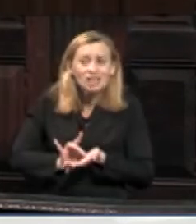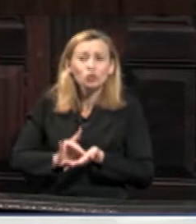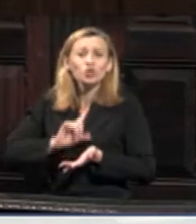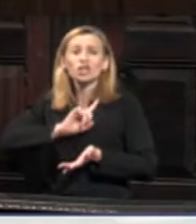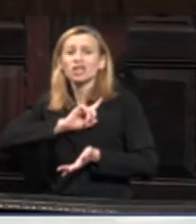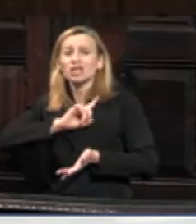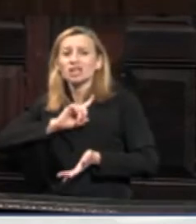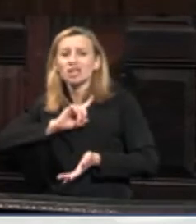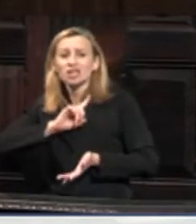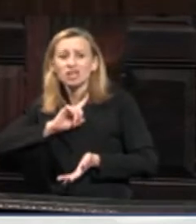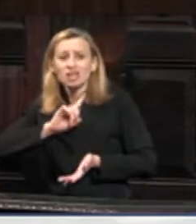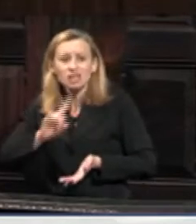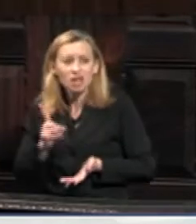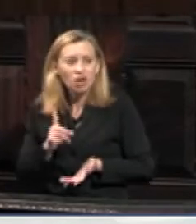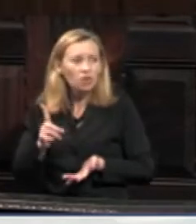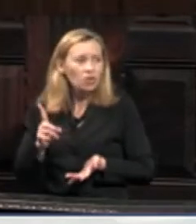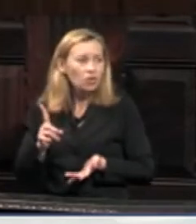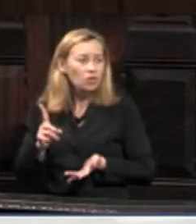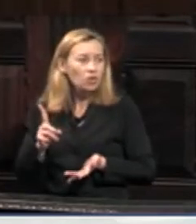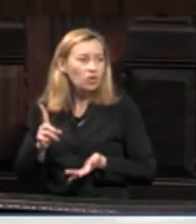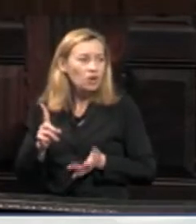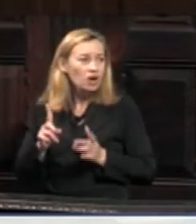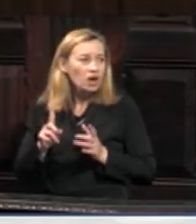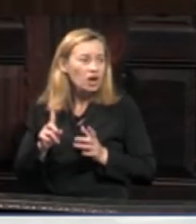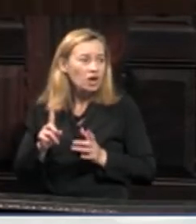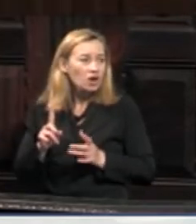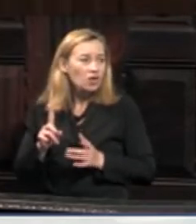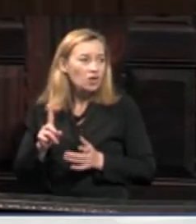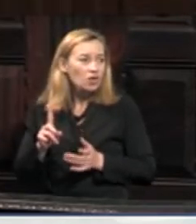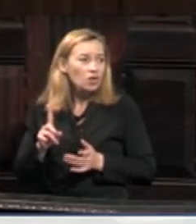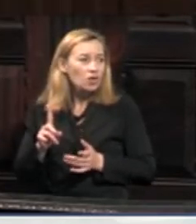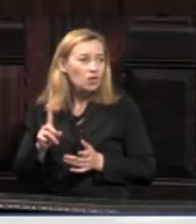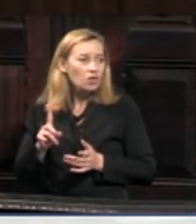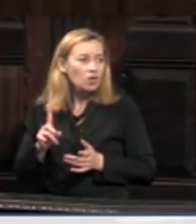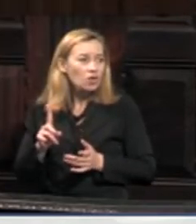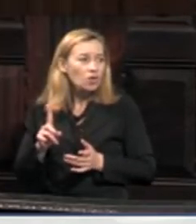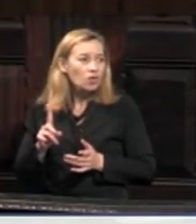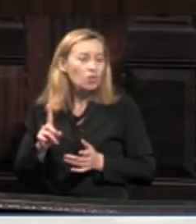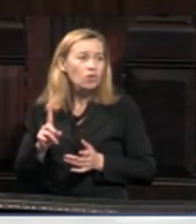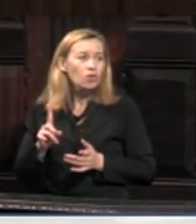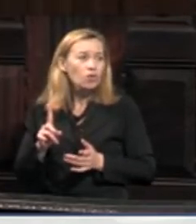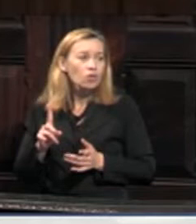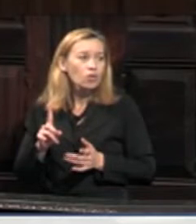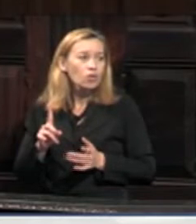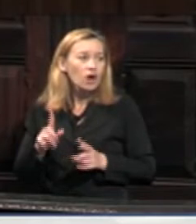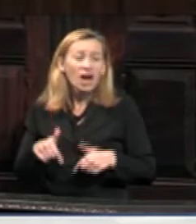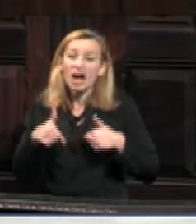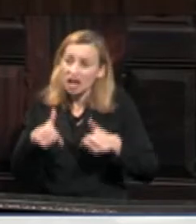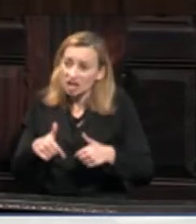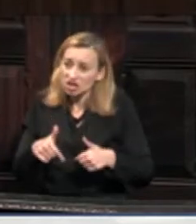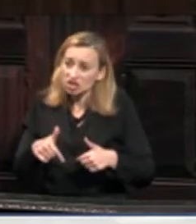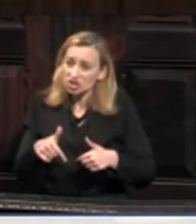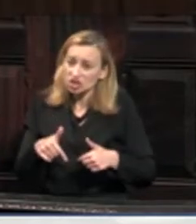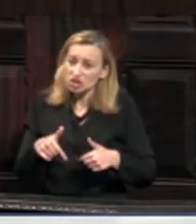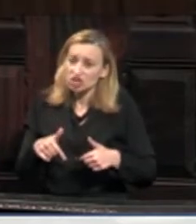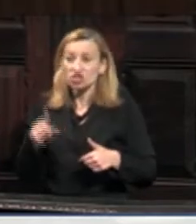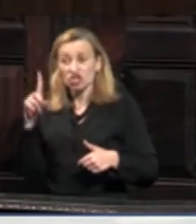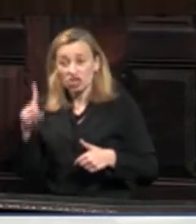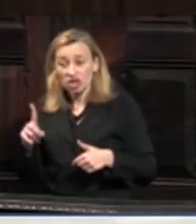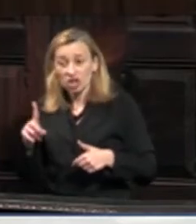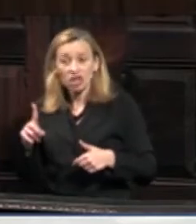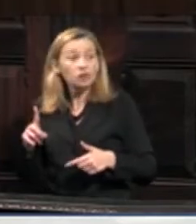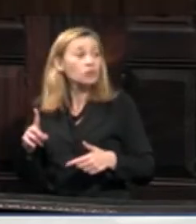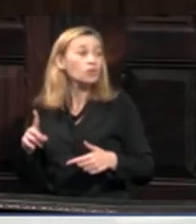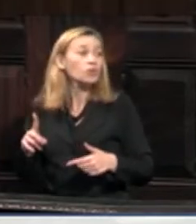funciona é a rede de saúde do Estado e dos municípios aqui